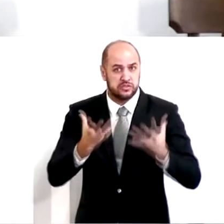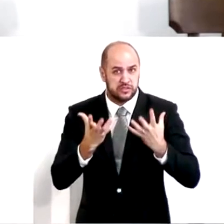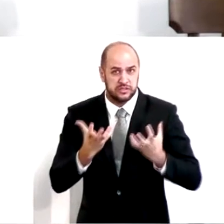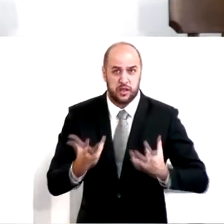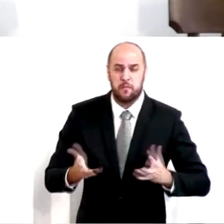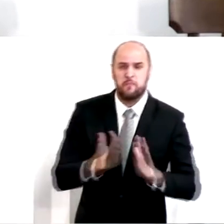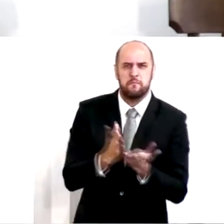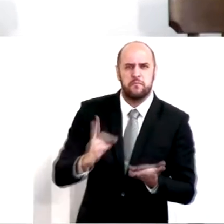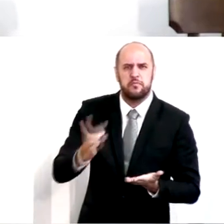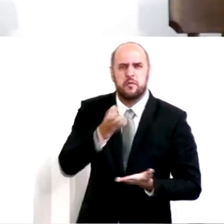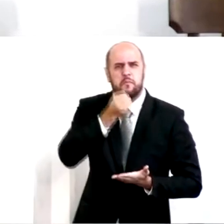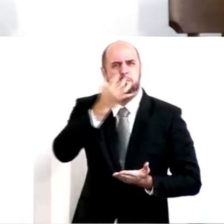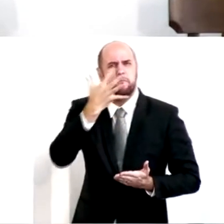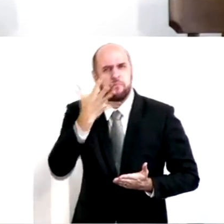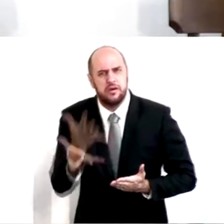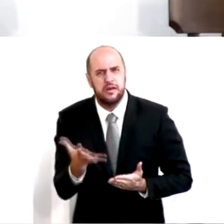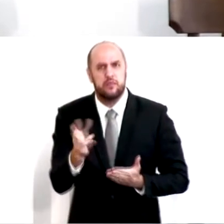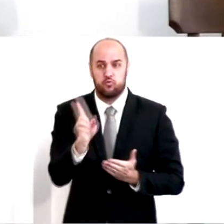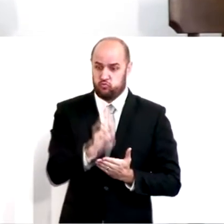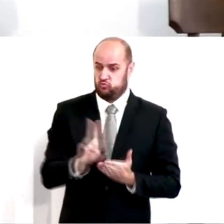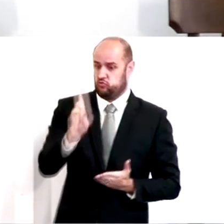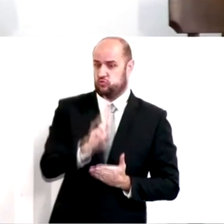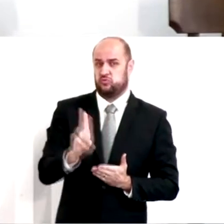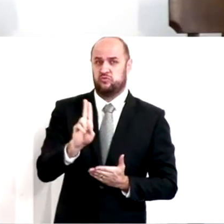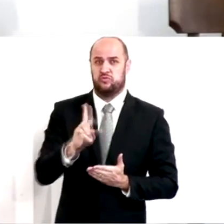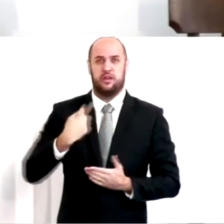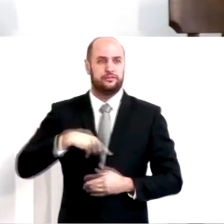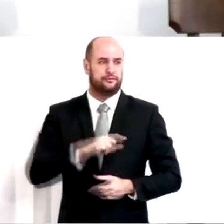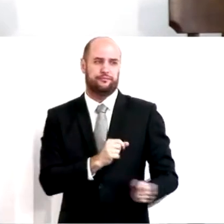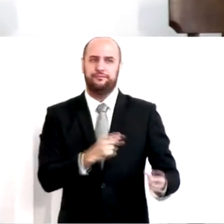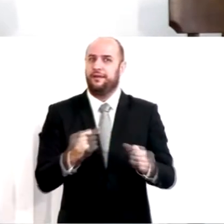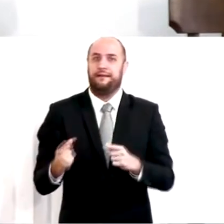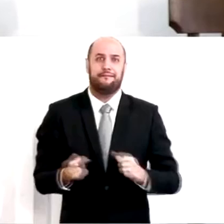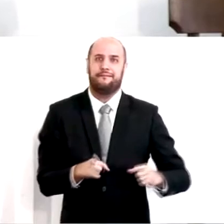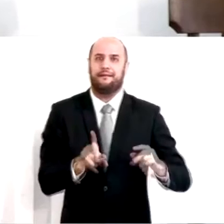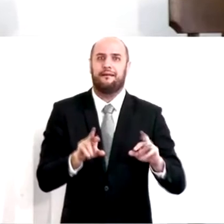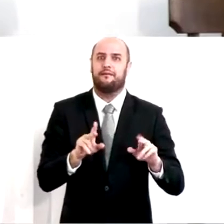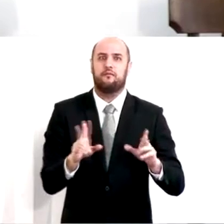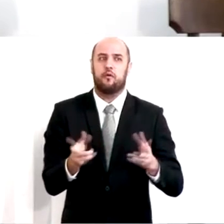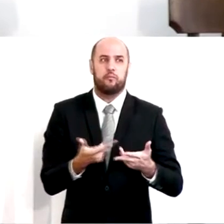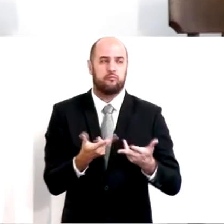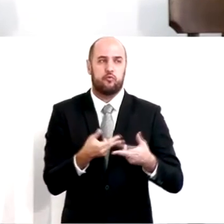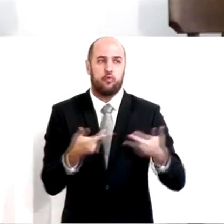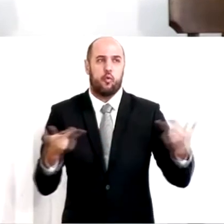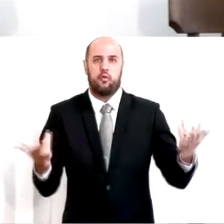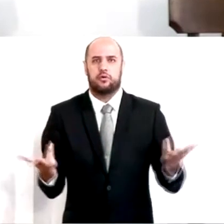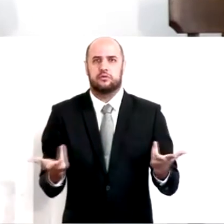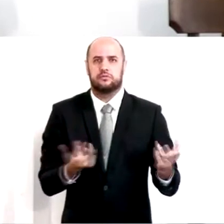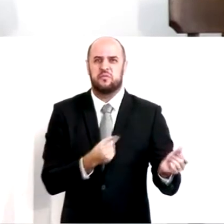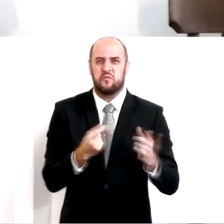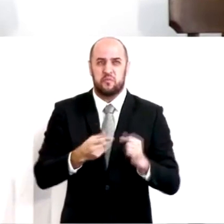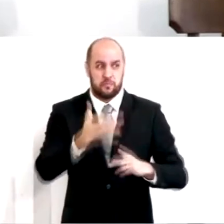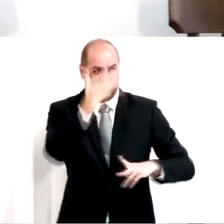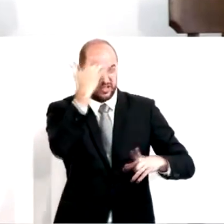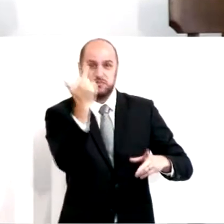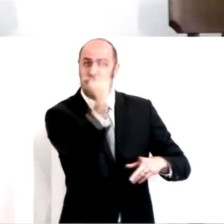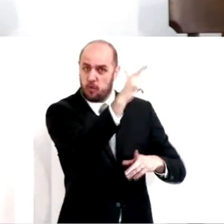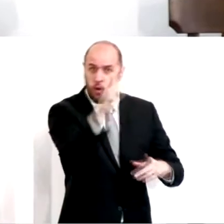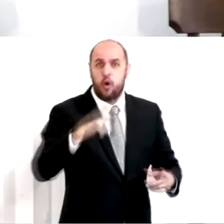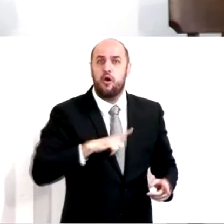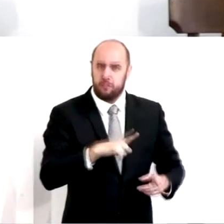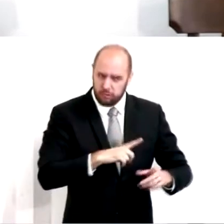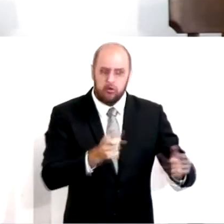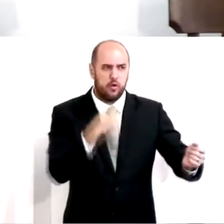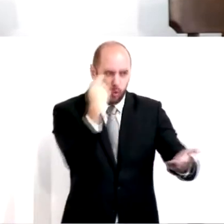de Deus um bem de consumo, nós vamos vendê-la. A palavra de Deus, ela é vendável, pessoas compram a palavra de